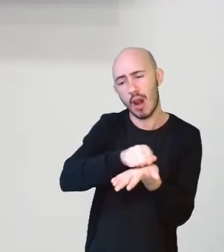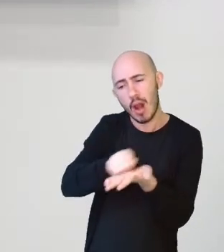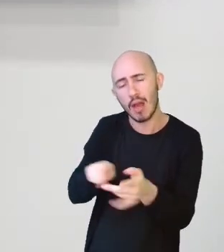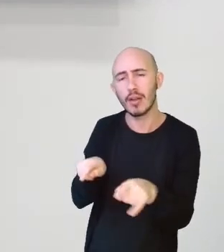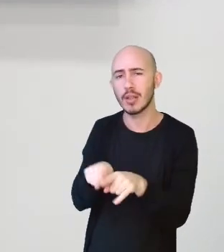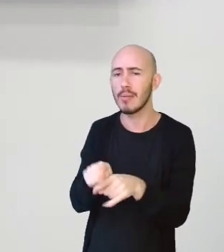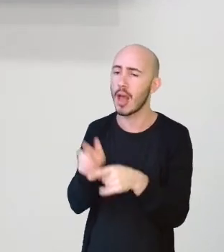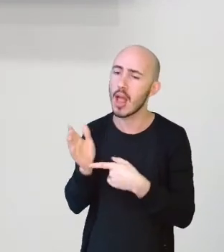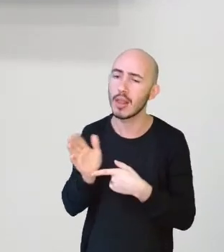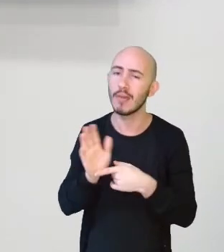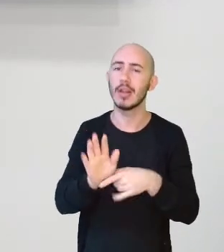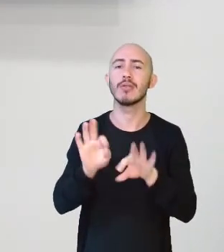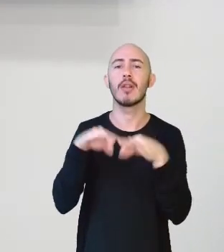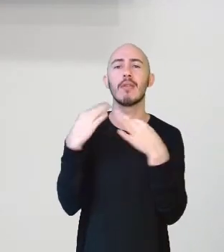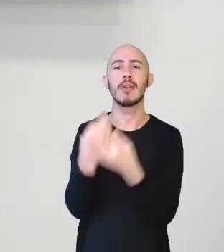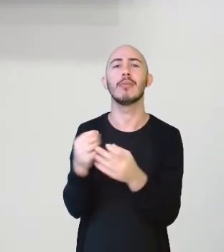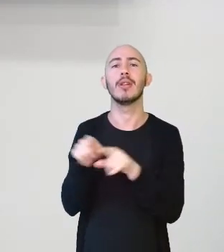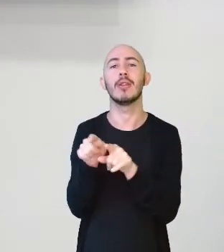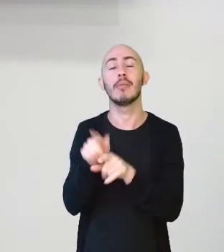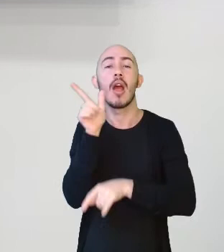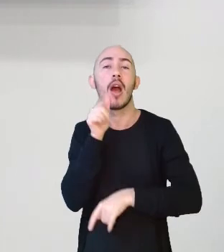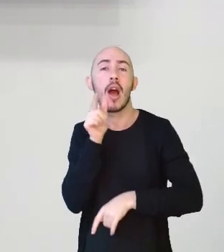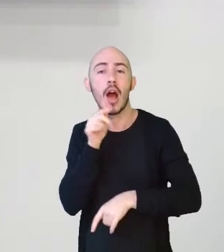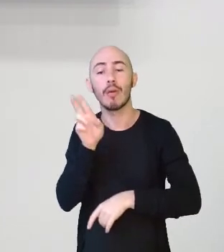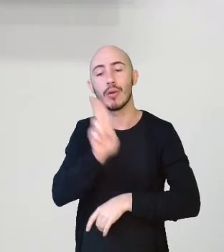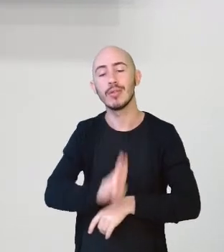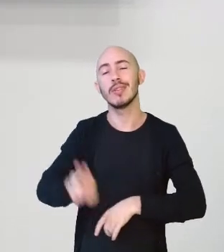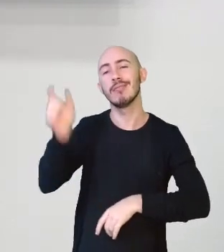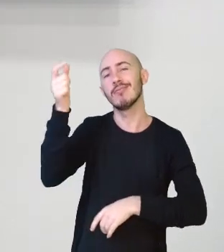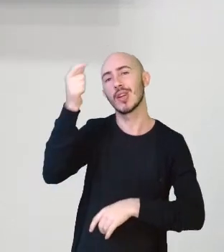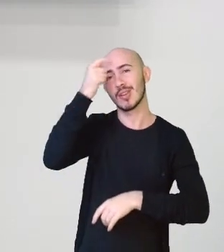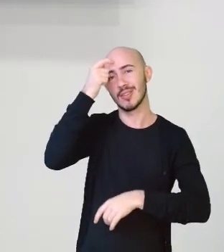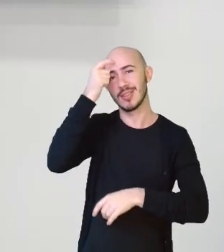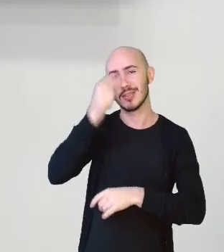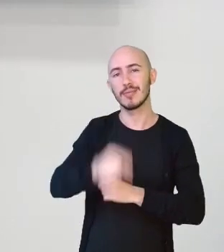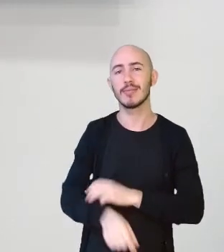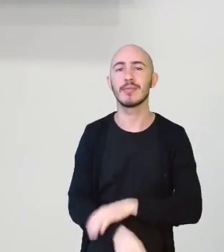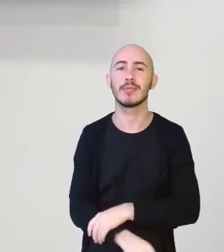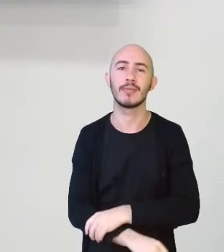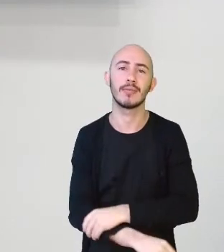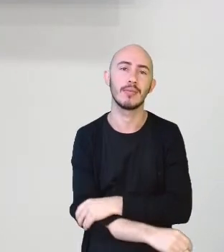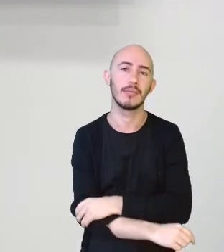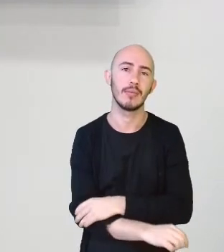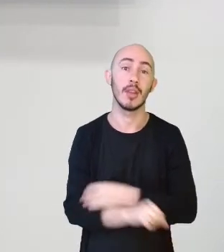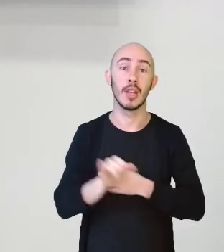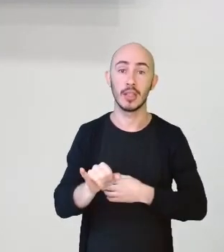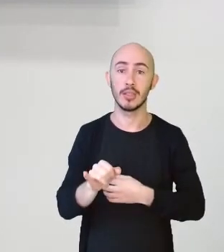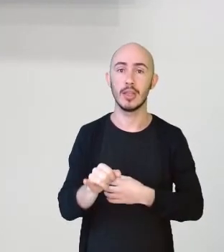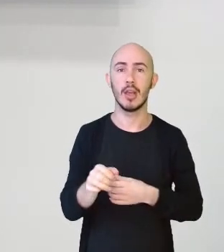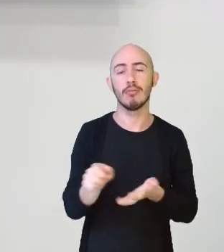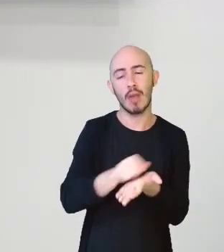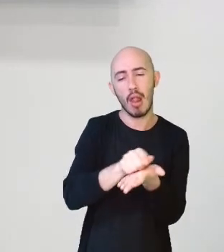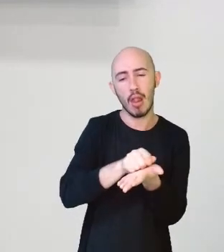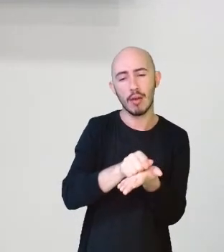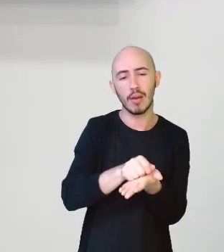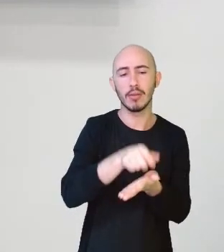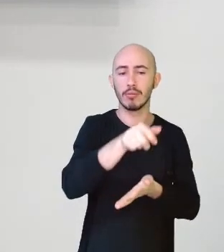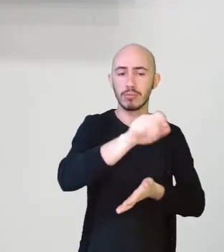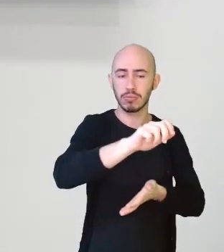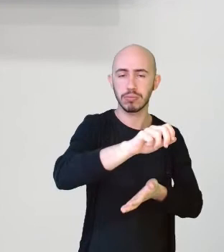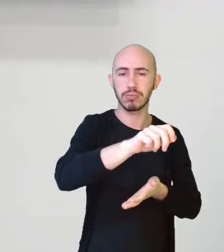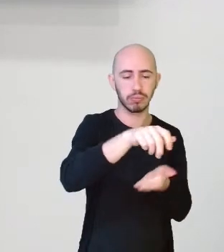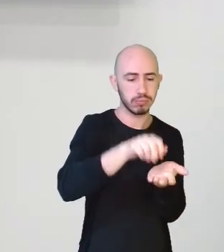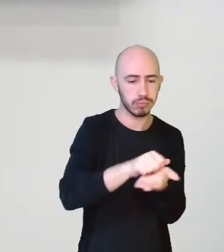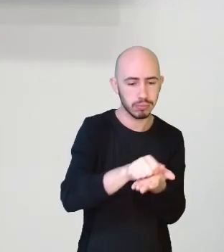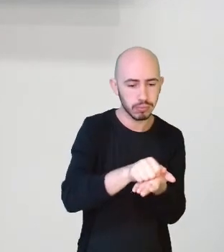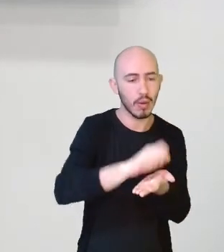E você vai estar usando a água também com racionalidade. Se vai lavar o prato, fecha a torneira na hora que está ensaboando, não